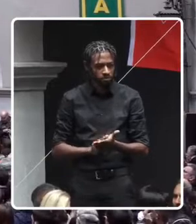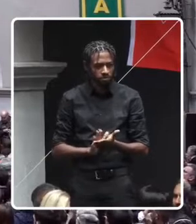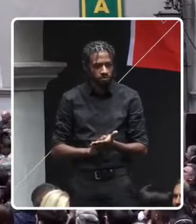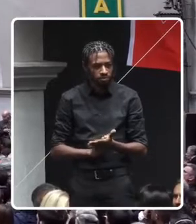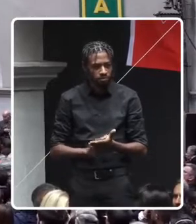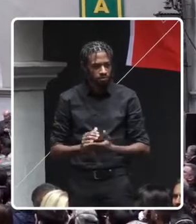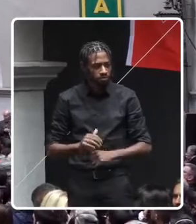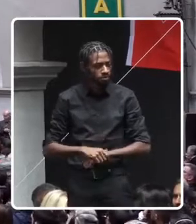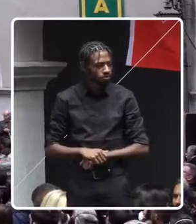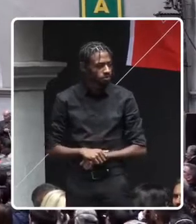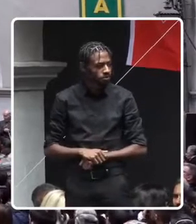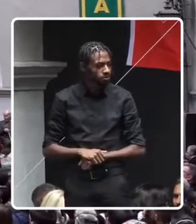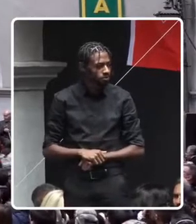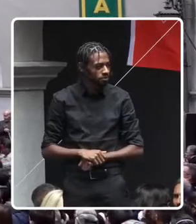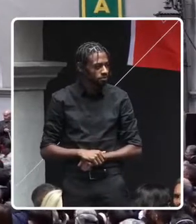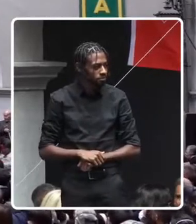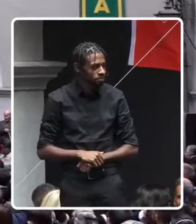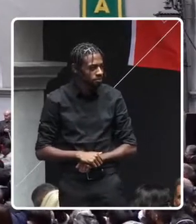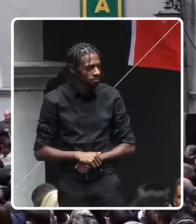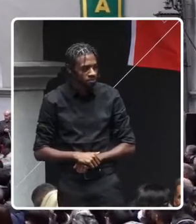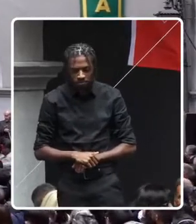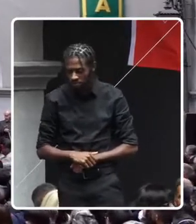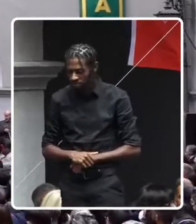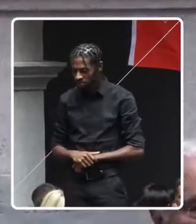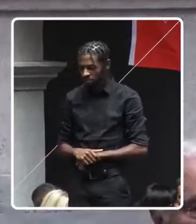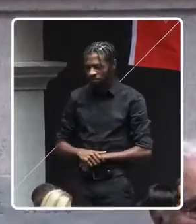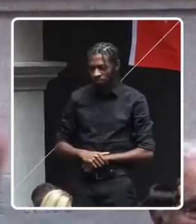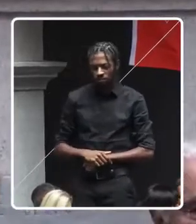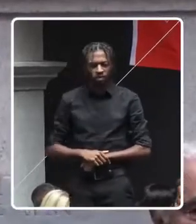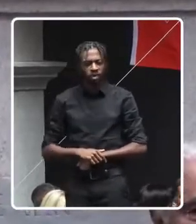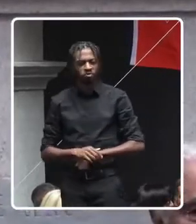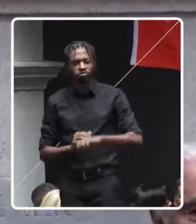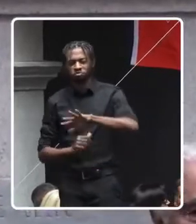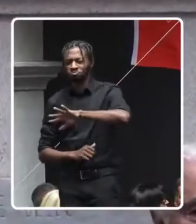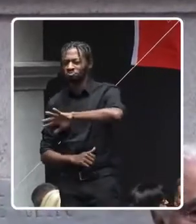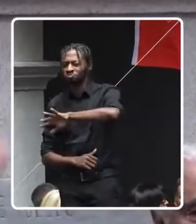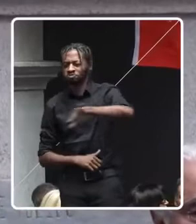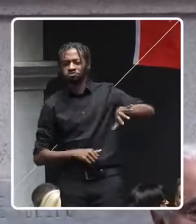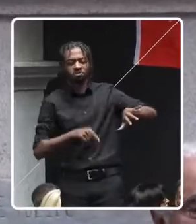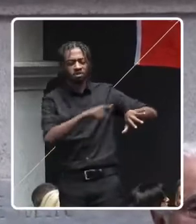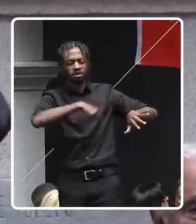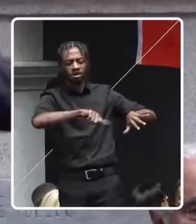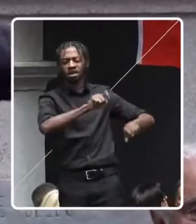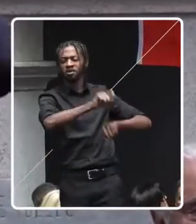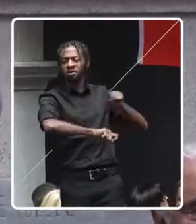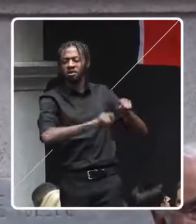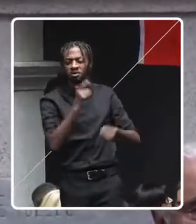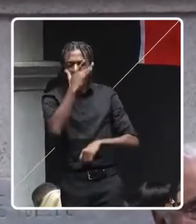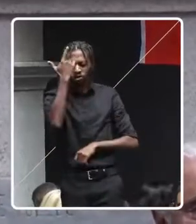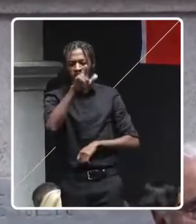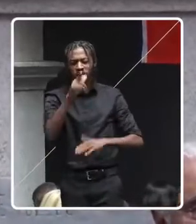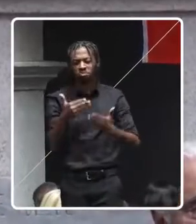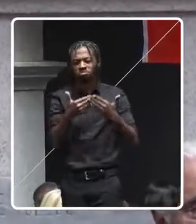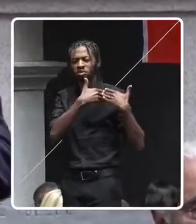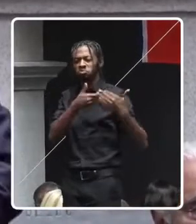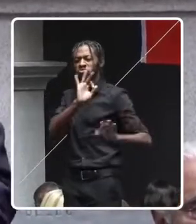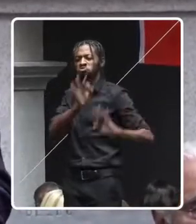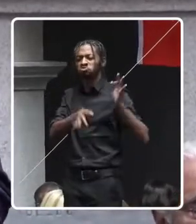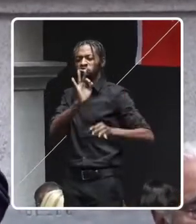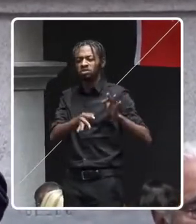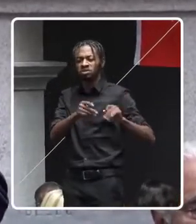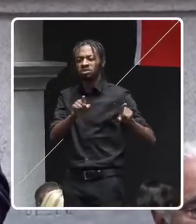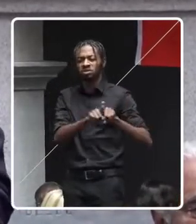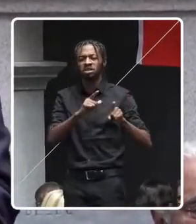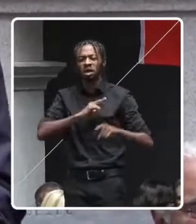O resto é gente sem competência jurídica e sem competência moral para se intrometer no